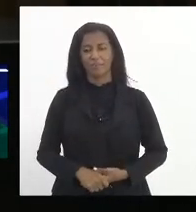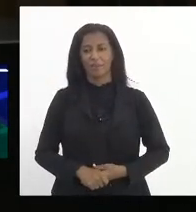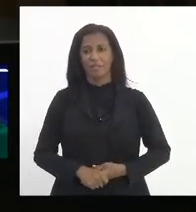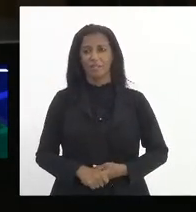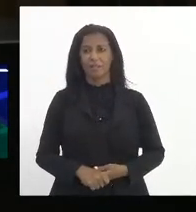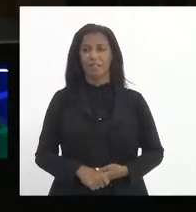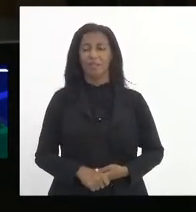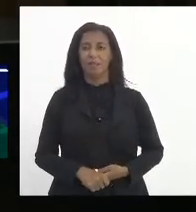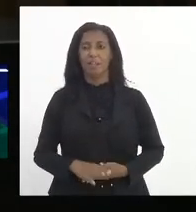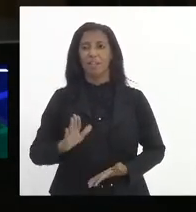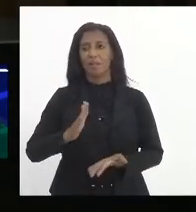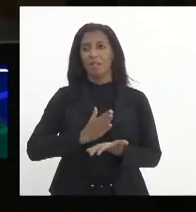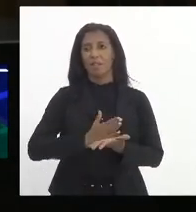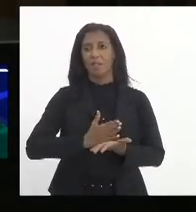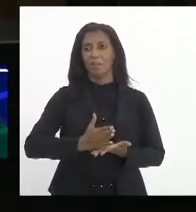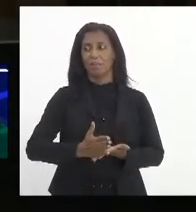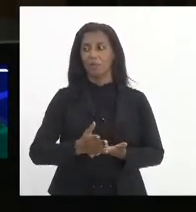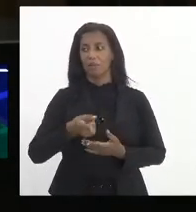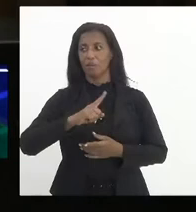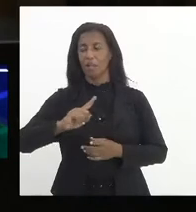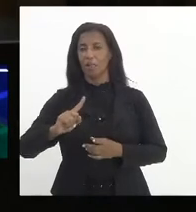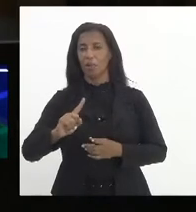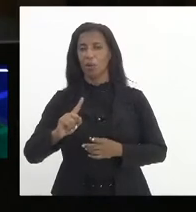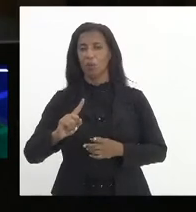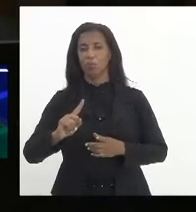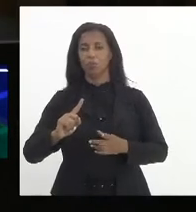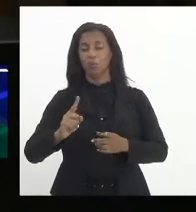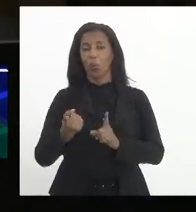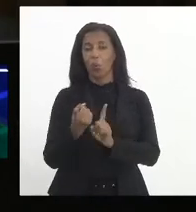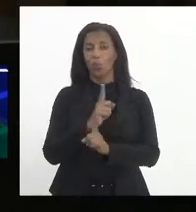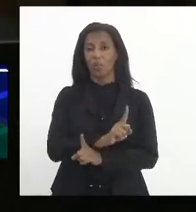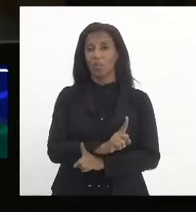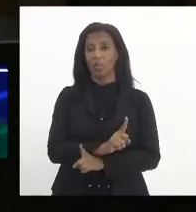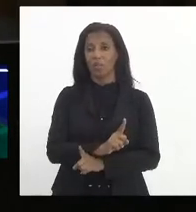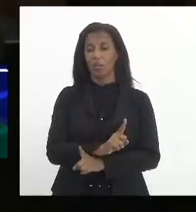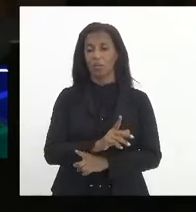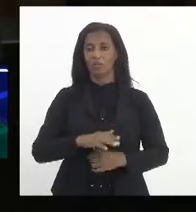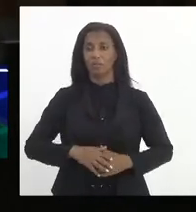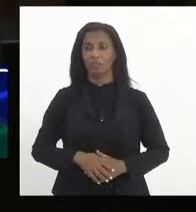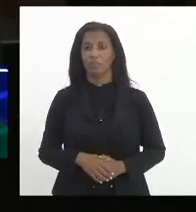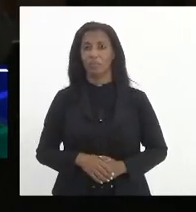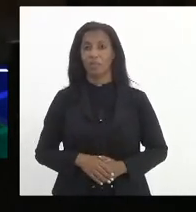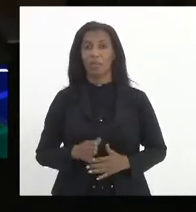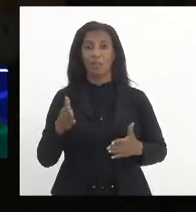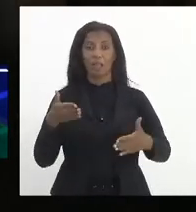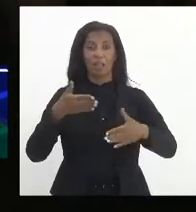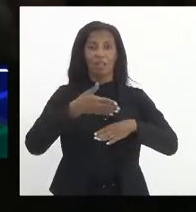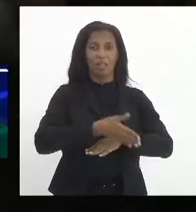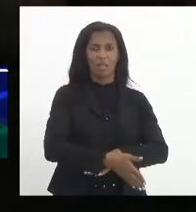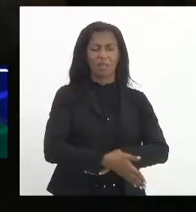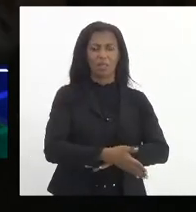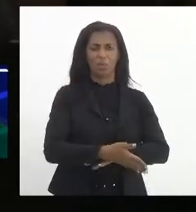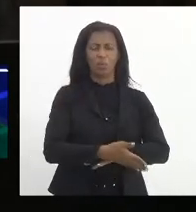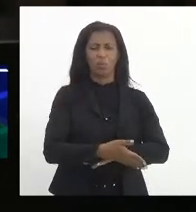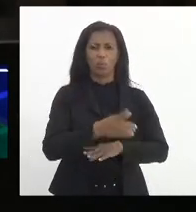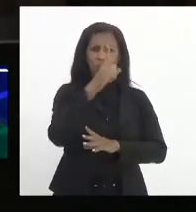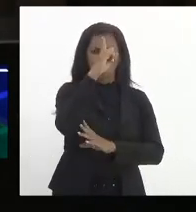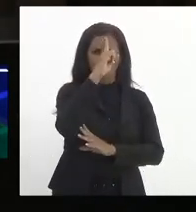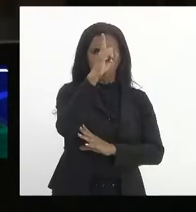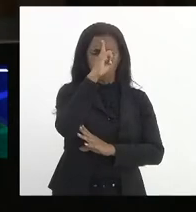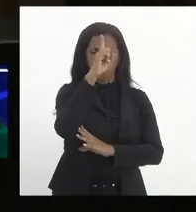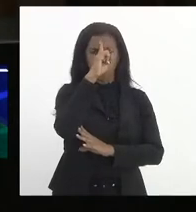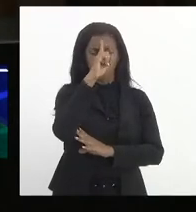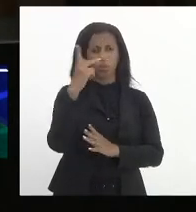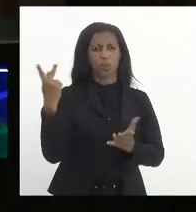Esse é o princípio da não-contradição eo princípio da não-contradição está sendo filho de morte todos os dias